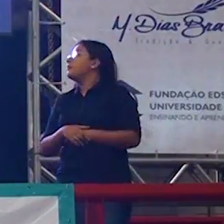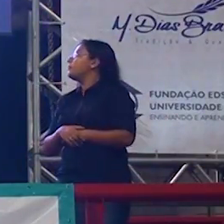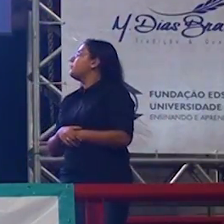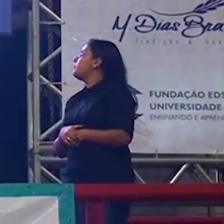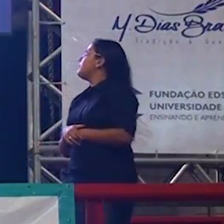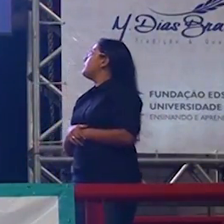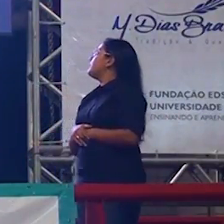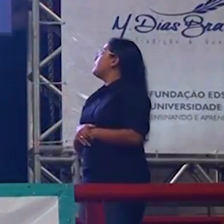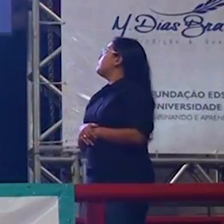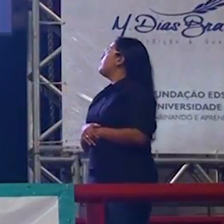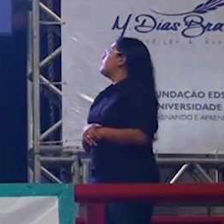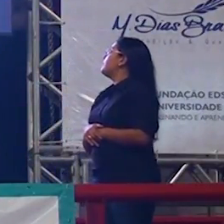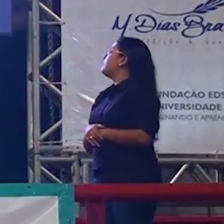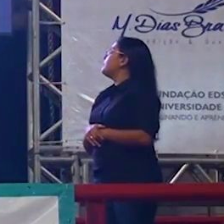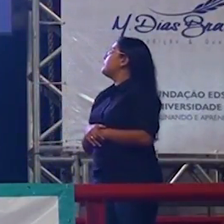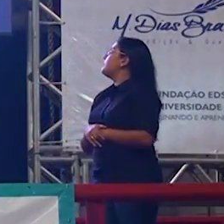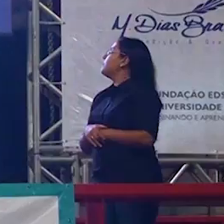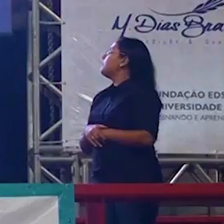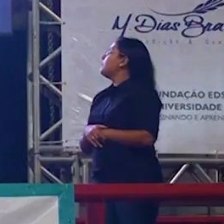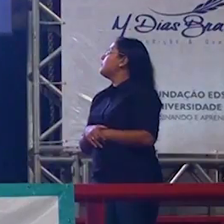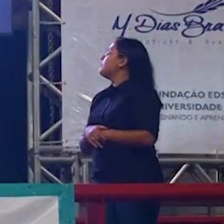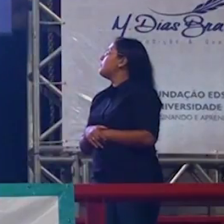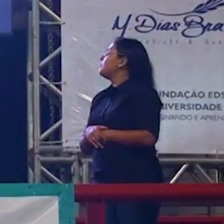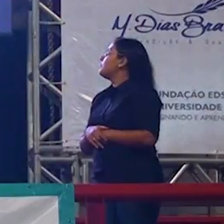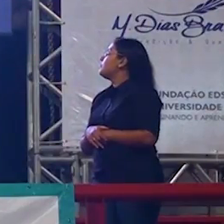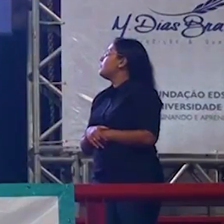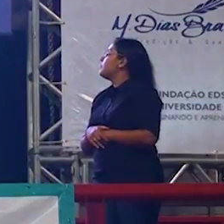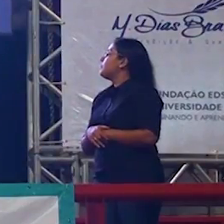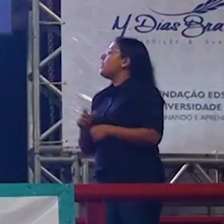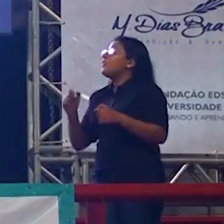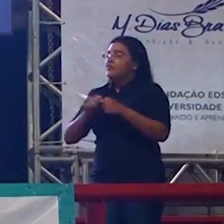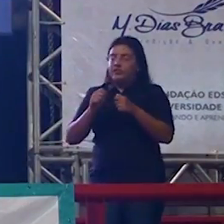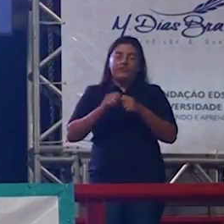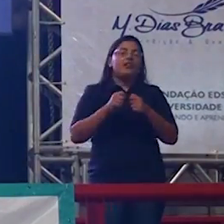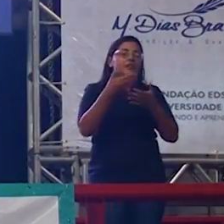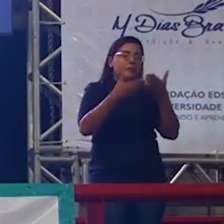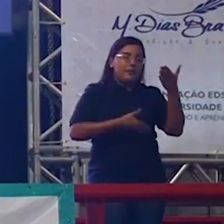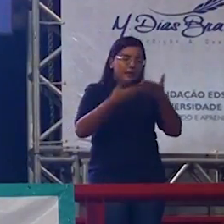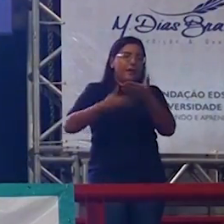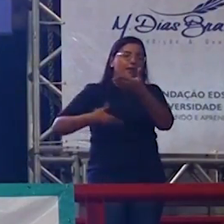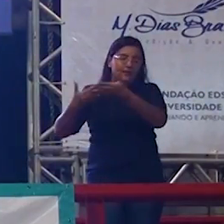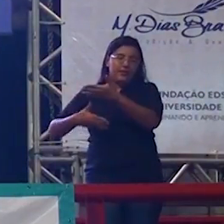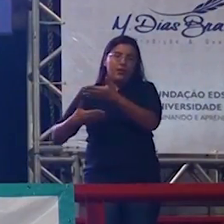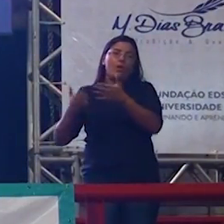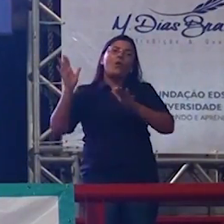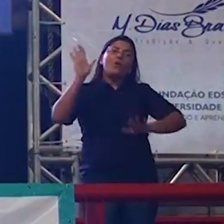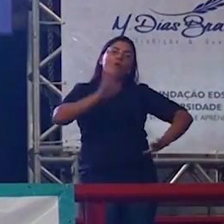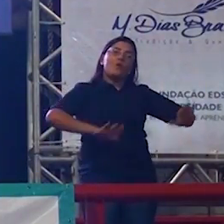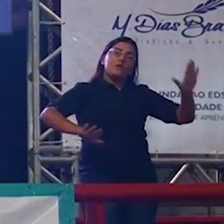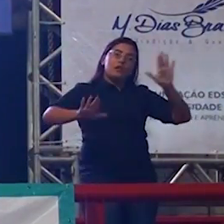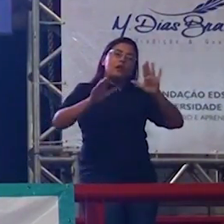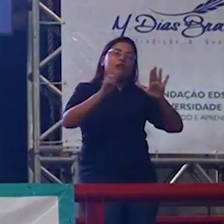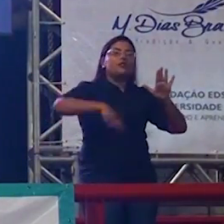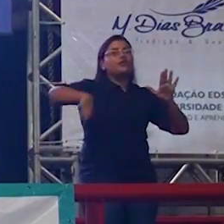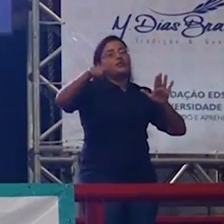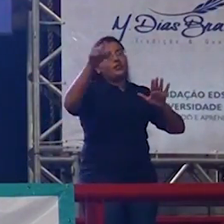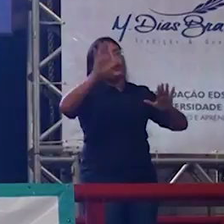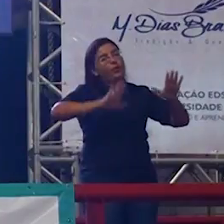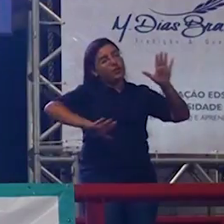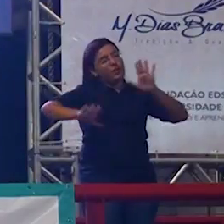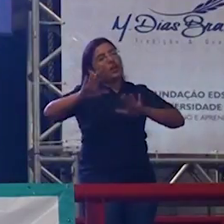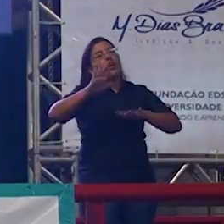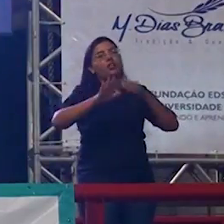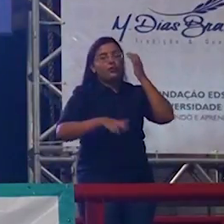vi, para eu não me esquecer disso, e fui fazer as questões. Então tenha cuidado, tenha muito